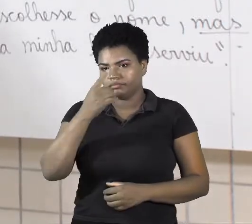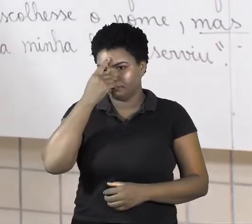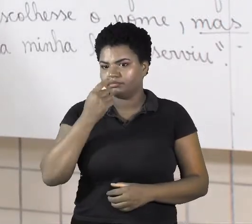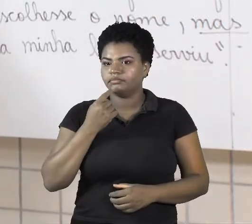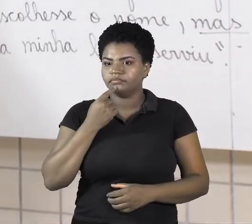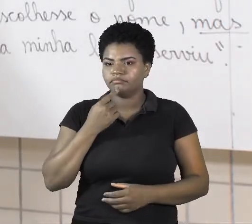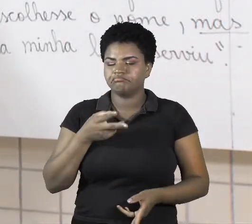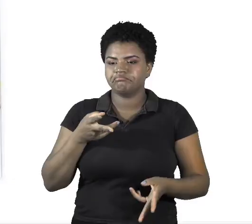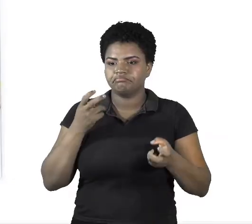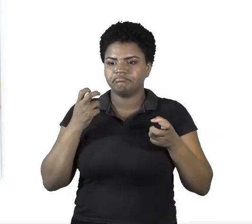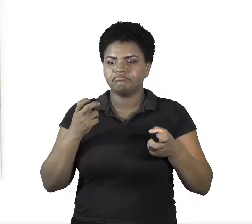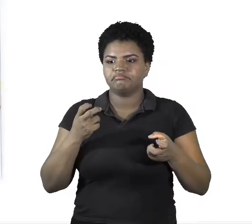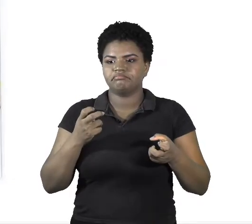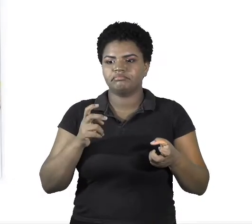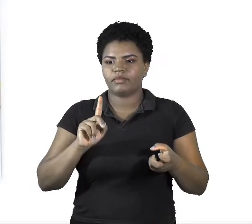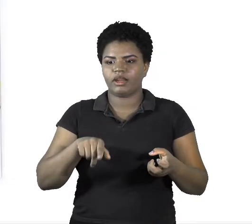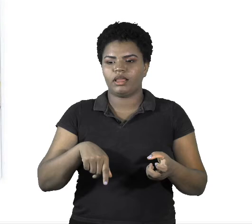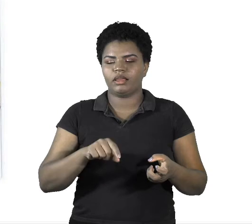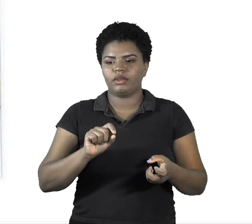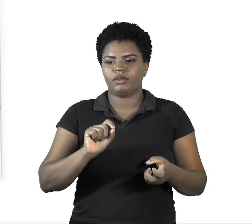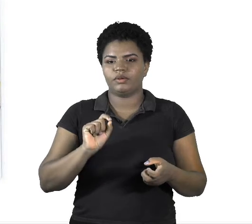nós temos, é uma imagem